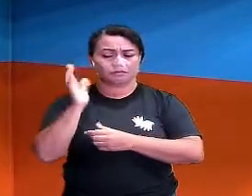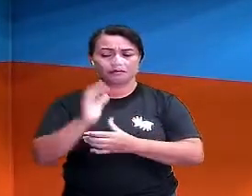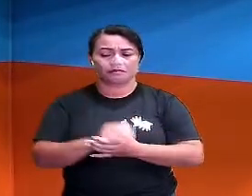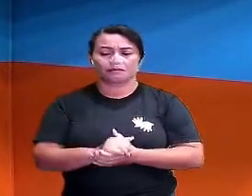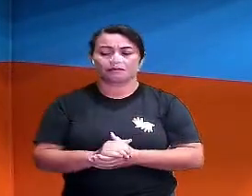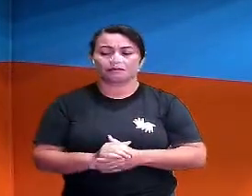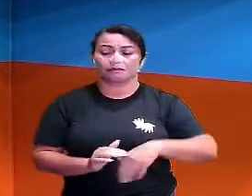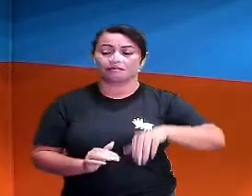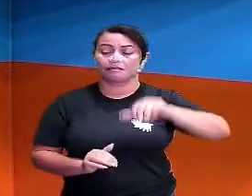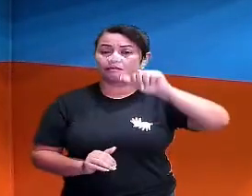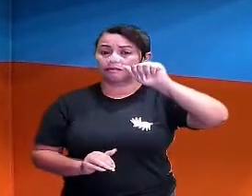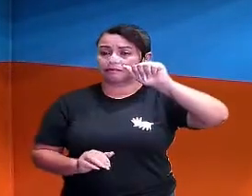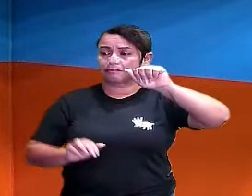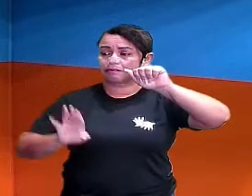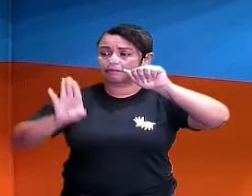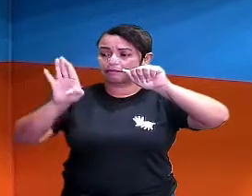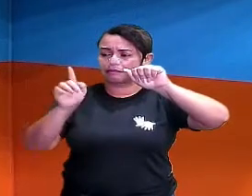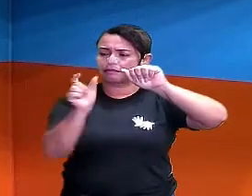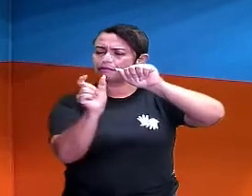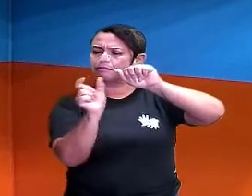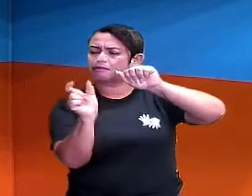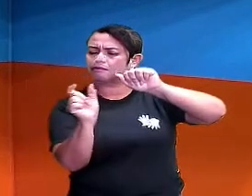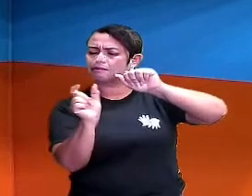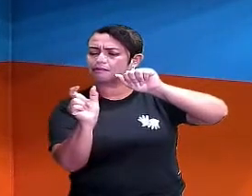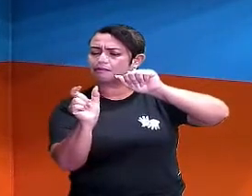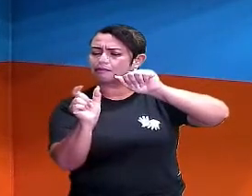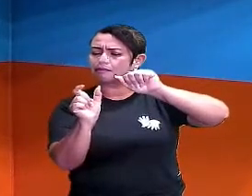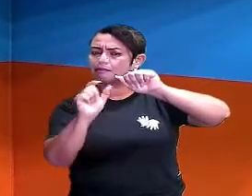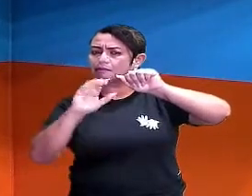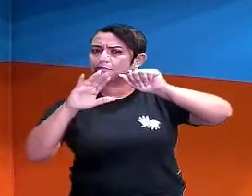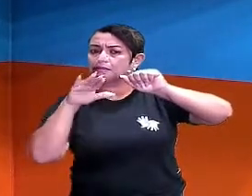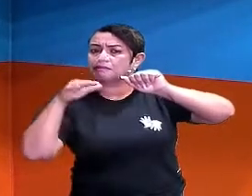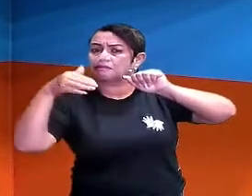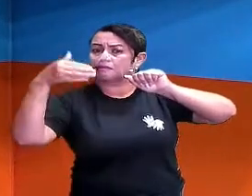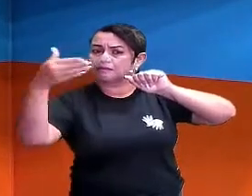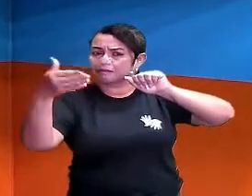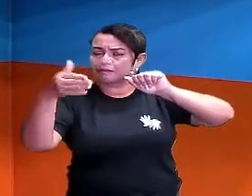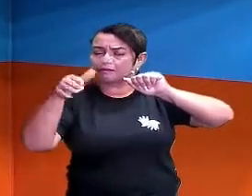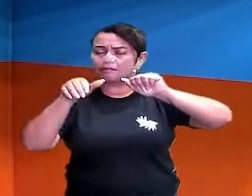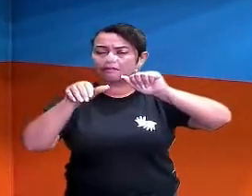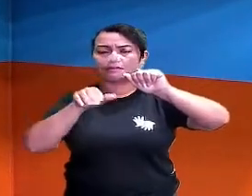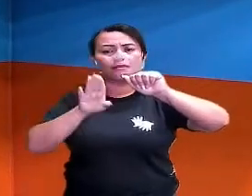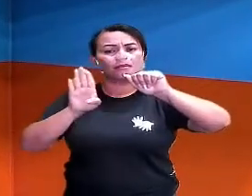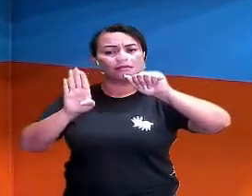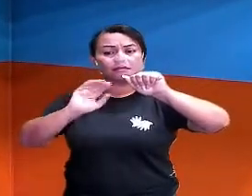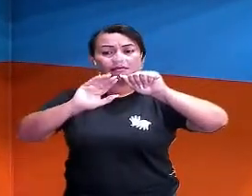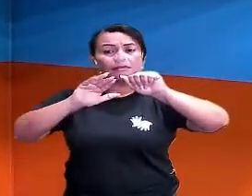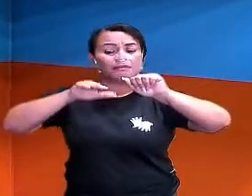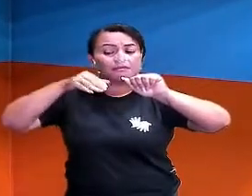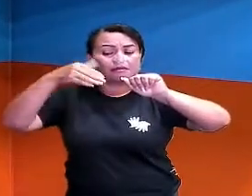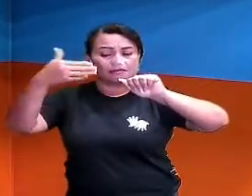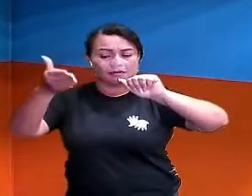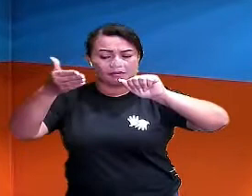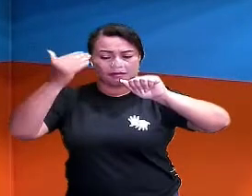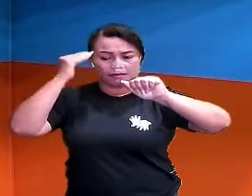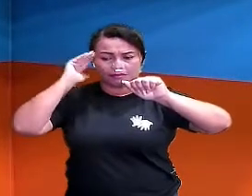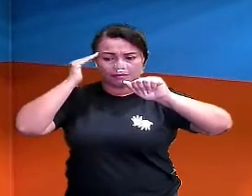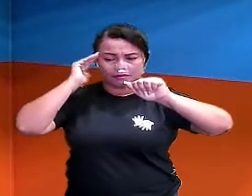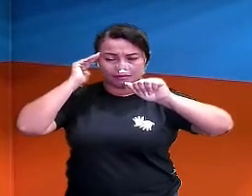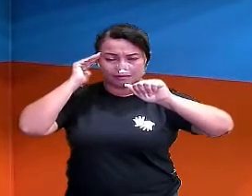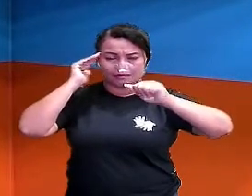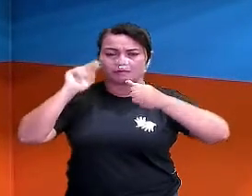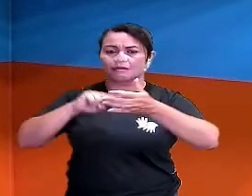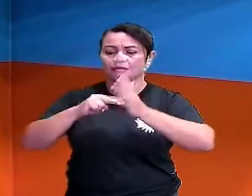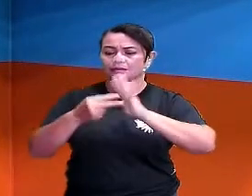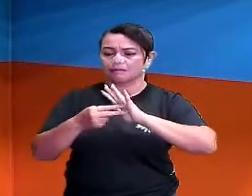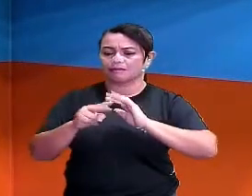ó, que um pedacinho desse segmento de reta aqui, dos pontos AB, está fora do polígono. Então, ele é um